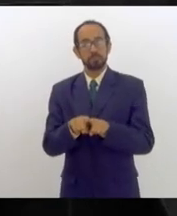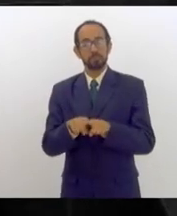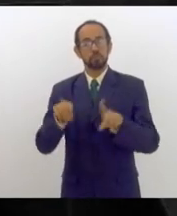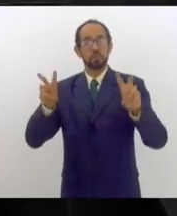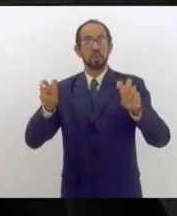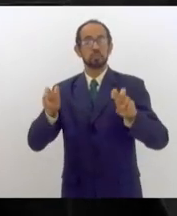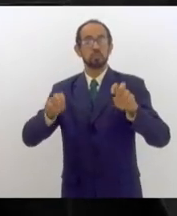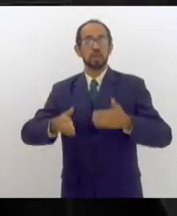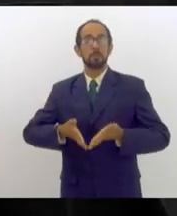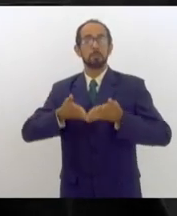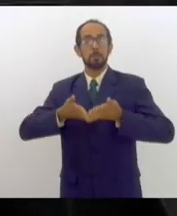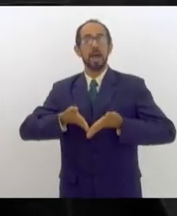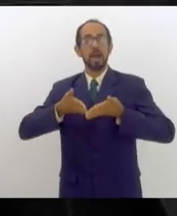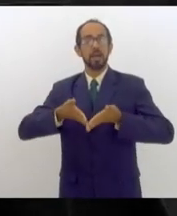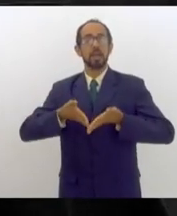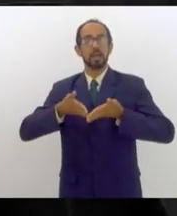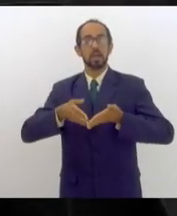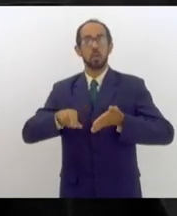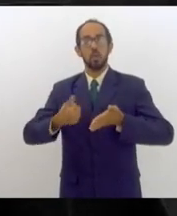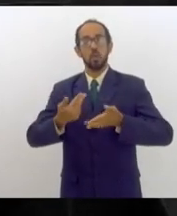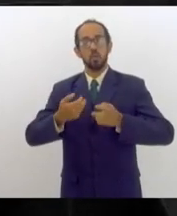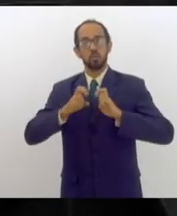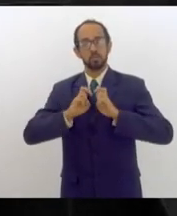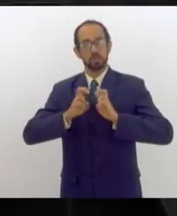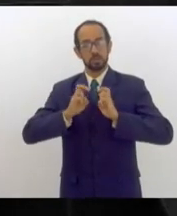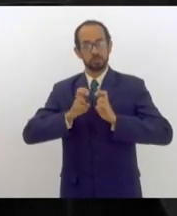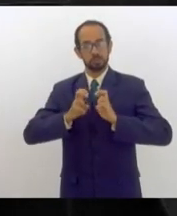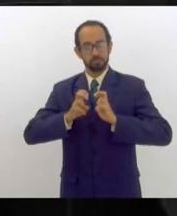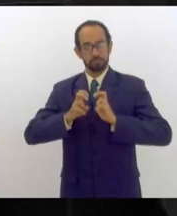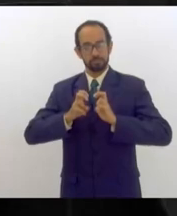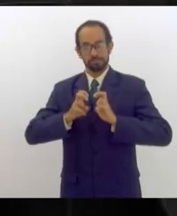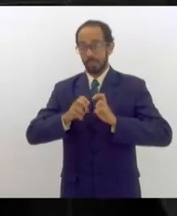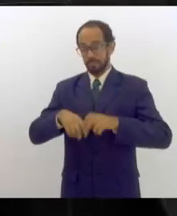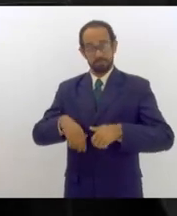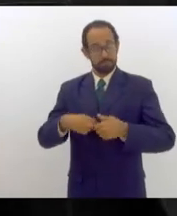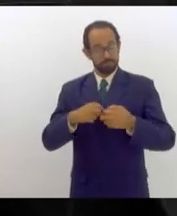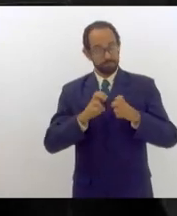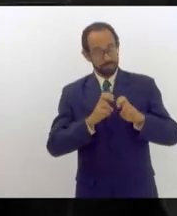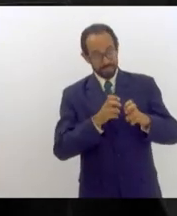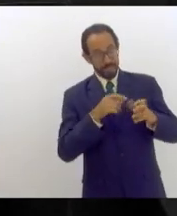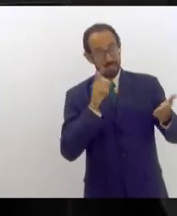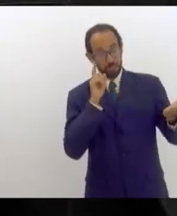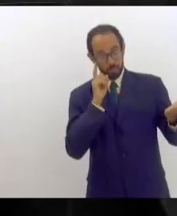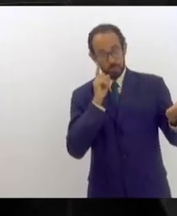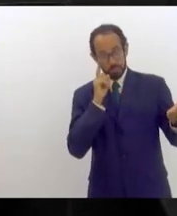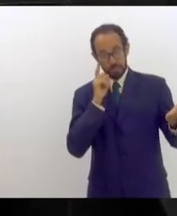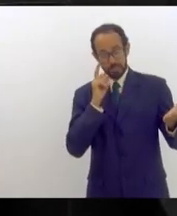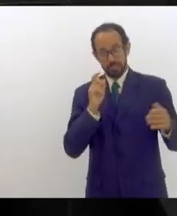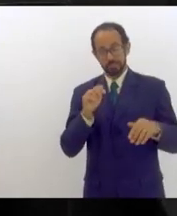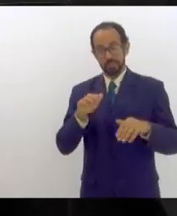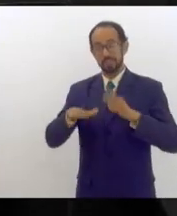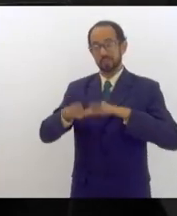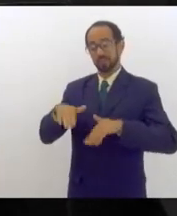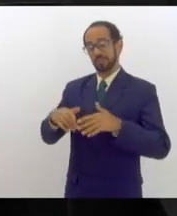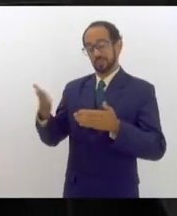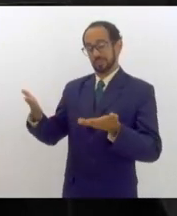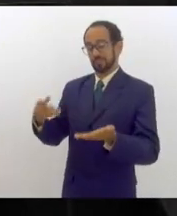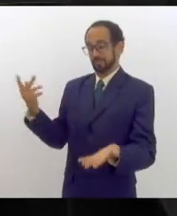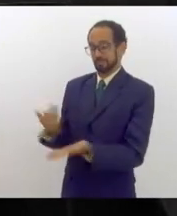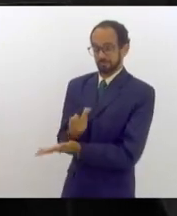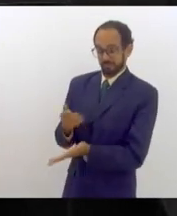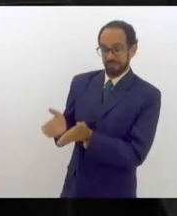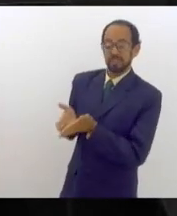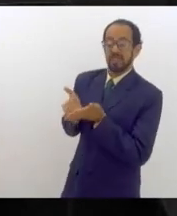barcas ou é trem é todos os dias pode de vez em quando é abafado pelas barcas